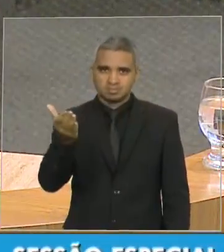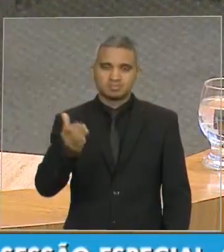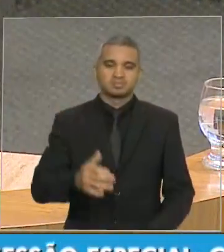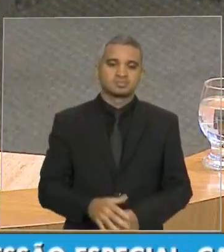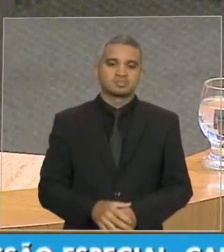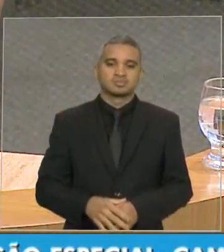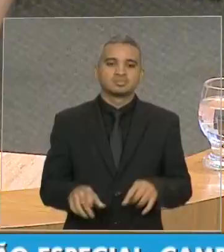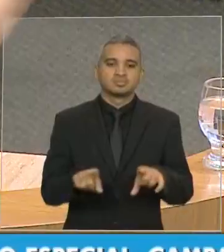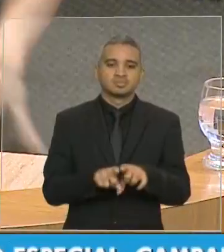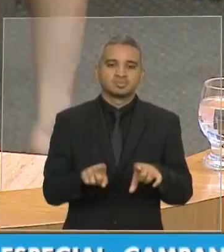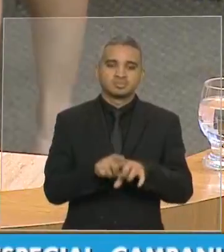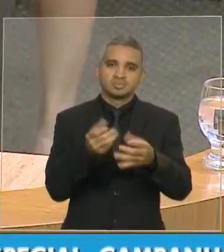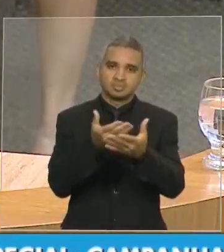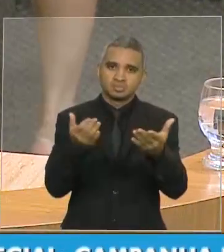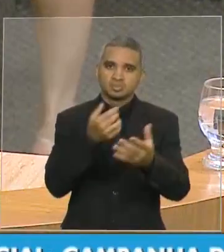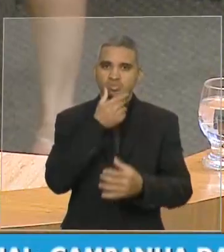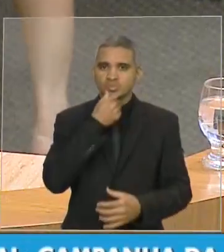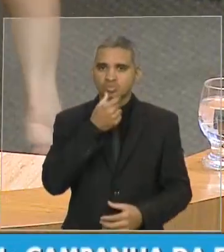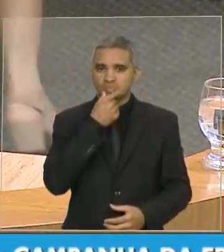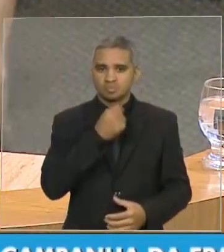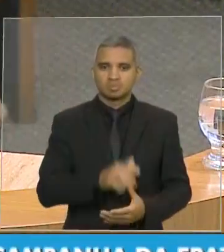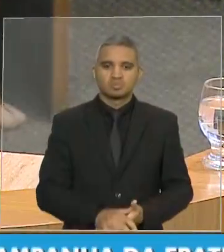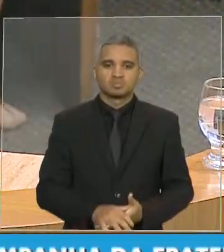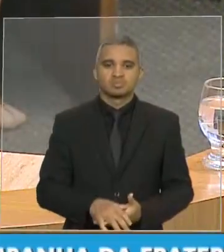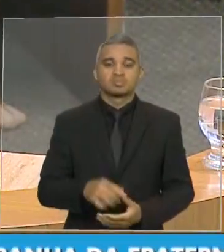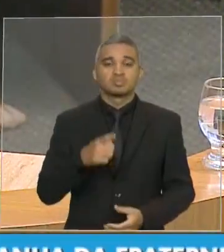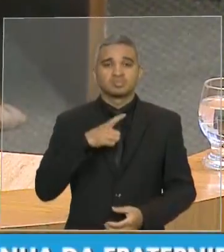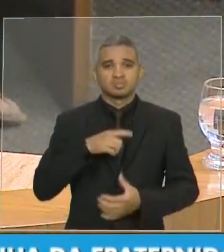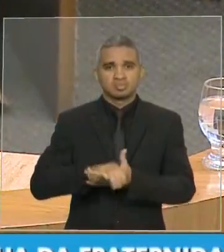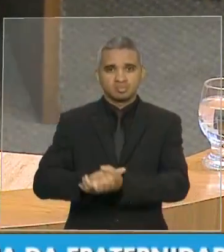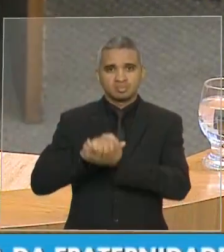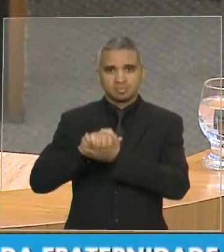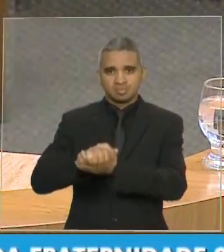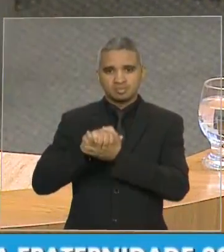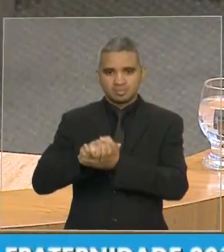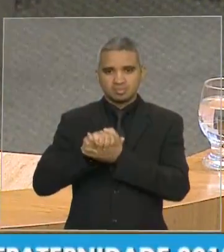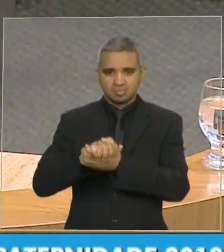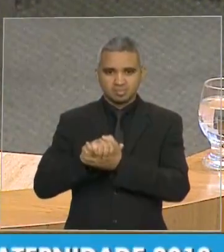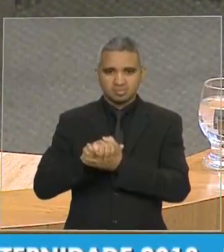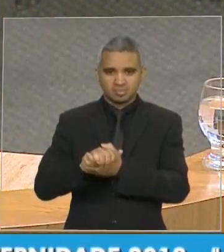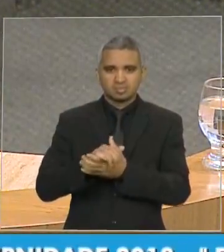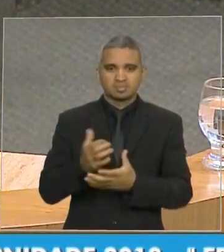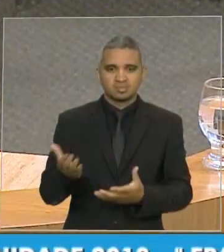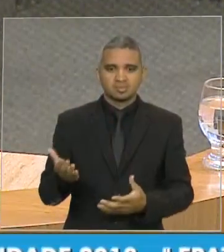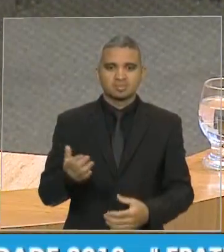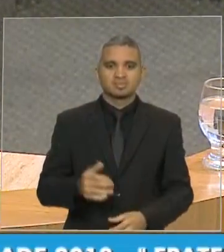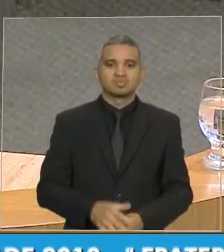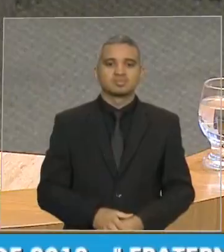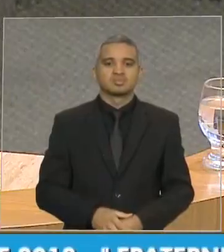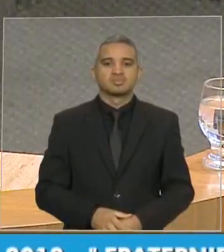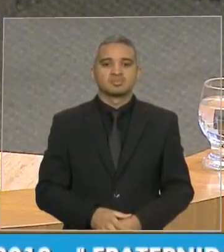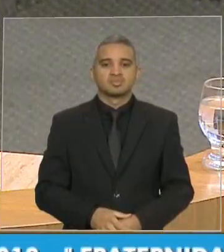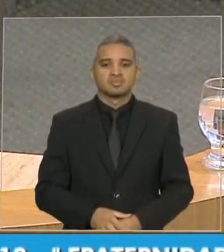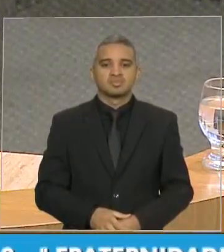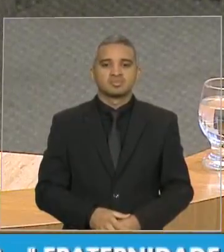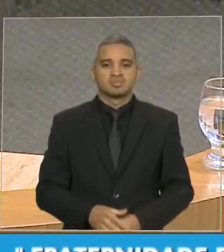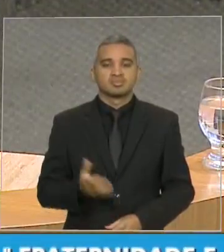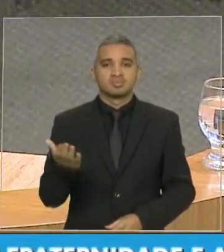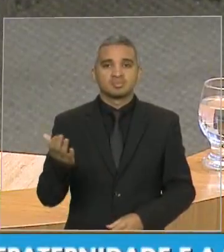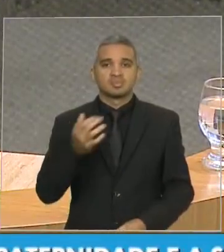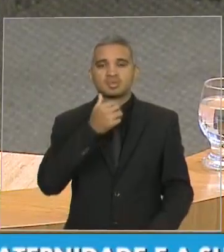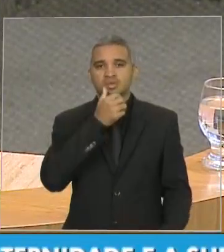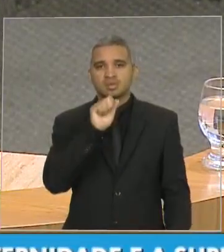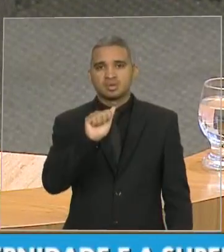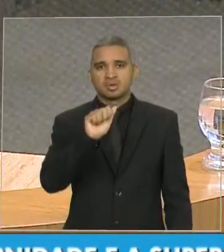todos. E aqui cumprimento a mesa, na pessoa da querida, e aí eu quebro o protocolo da instituição, né, da